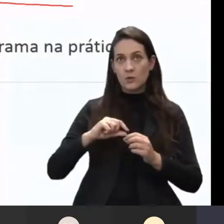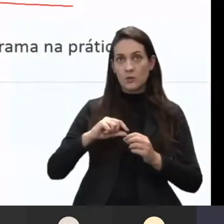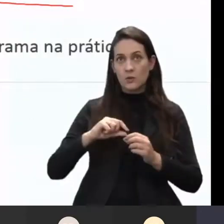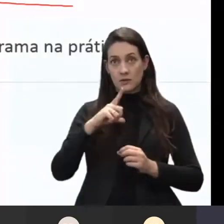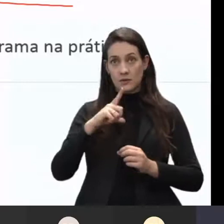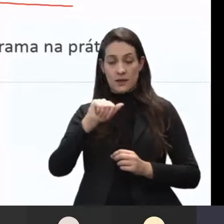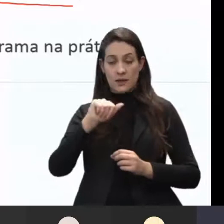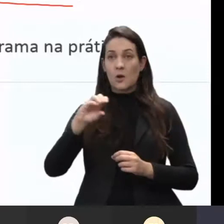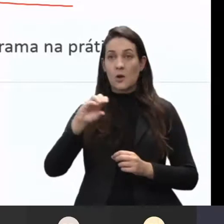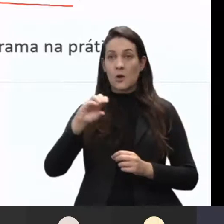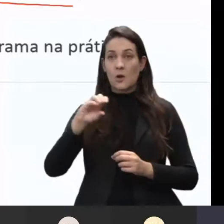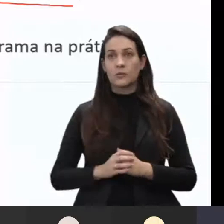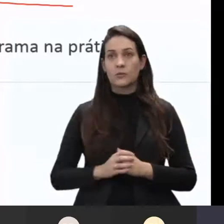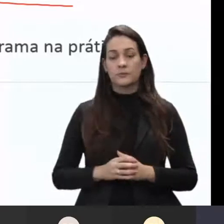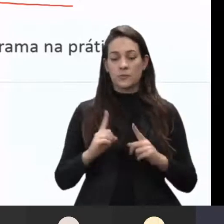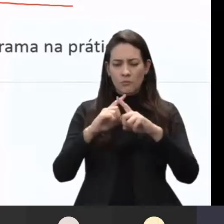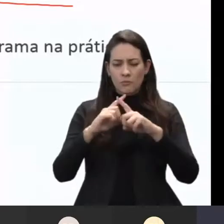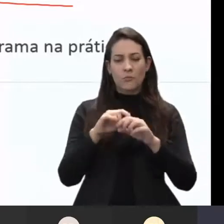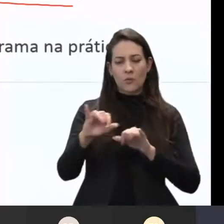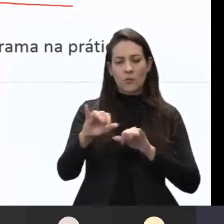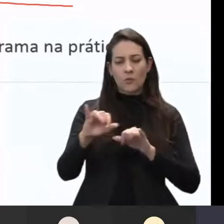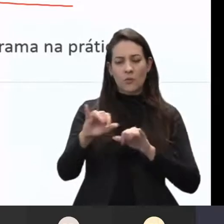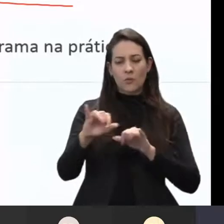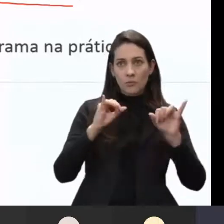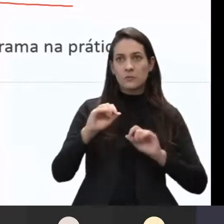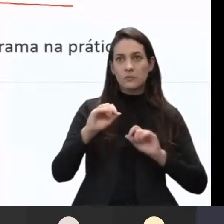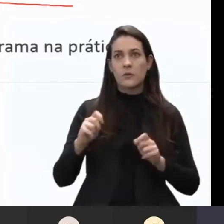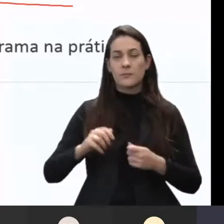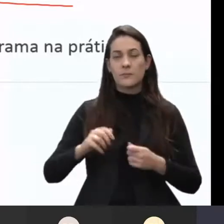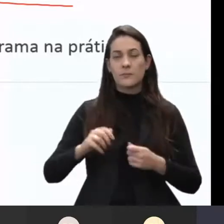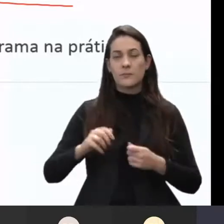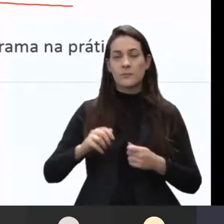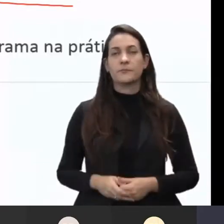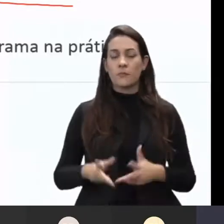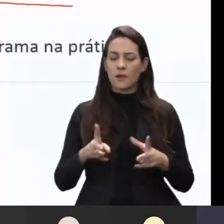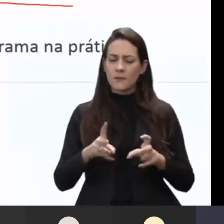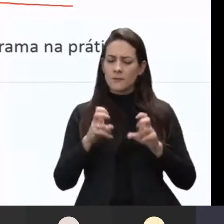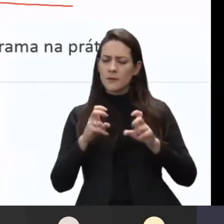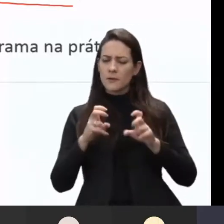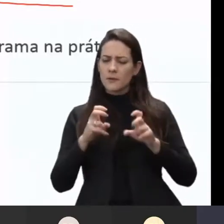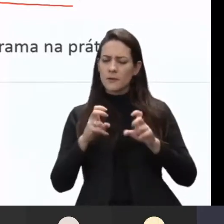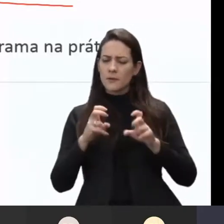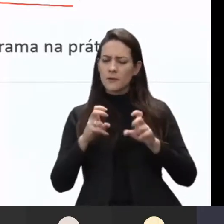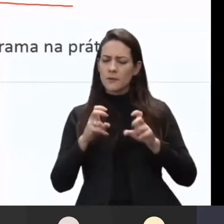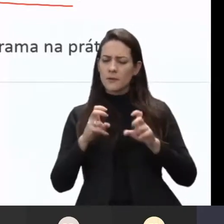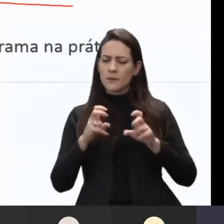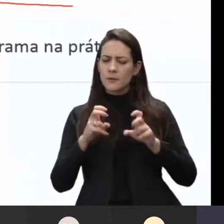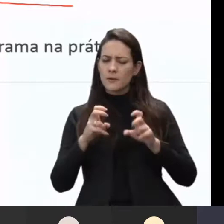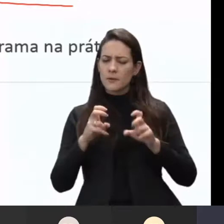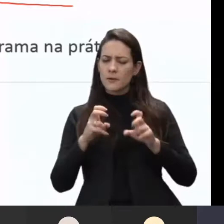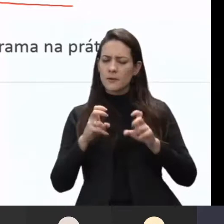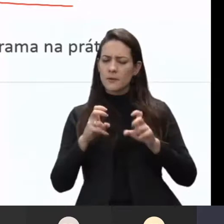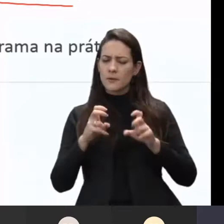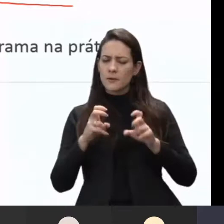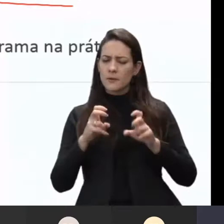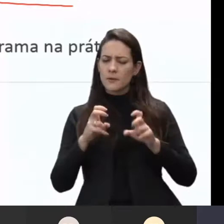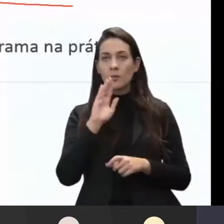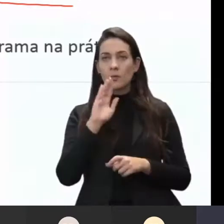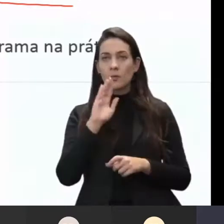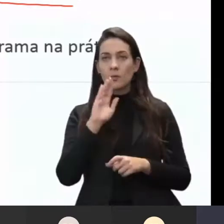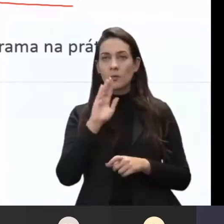um halo de lise bacteriana, e aí então a gente consegue observar esse halo de lise, esse halo de